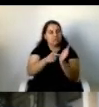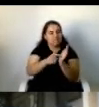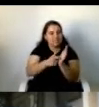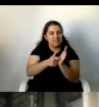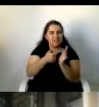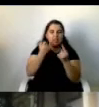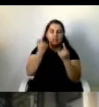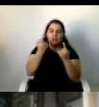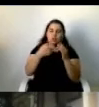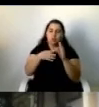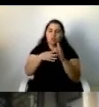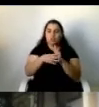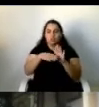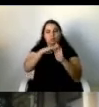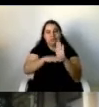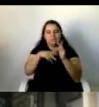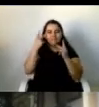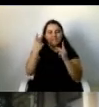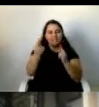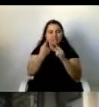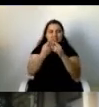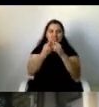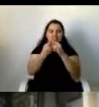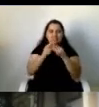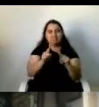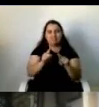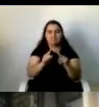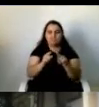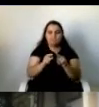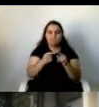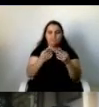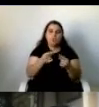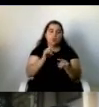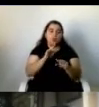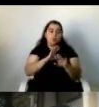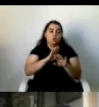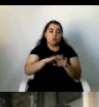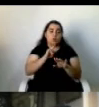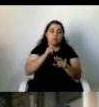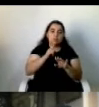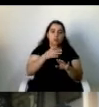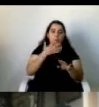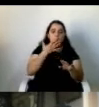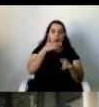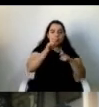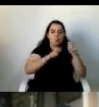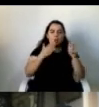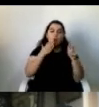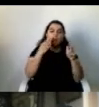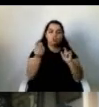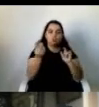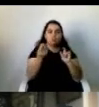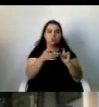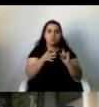os seus planos de vida. E, portanto, muitas pessoas jovens encontram-se a viver em estruturas